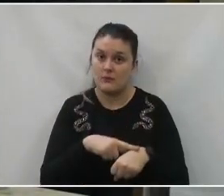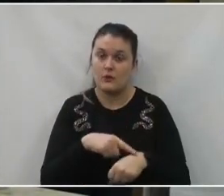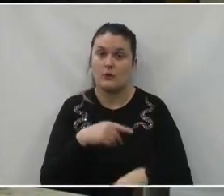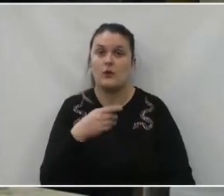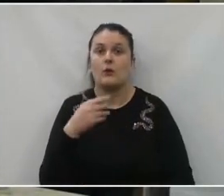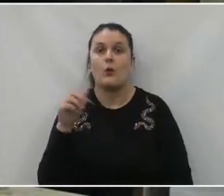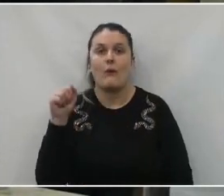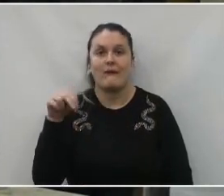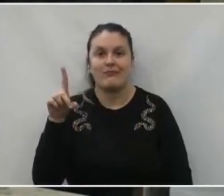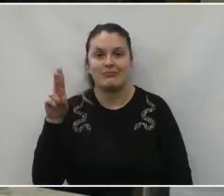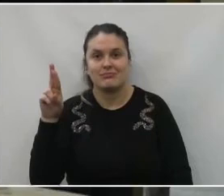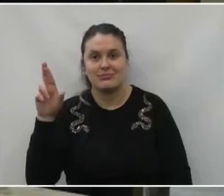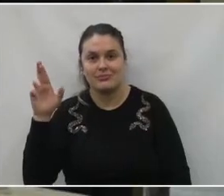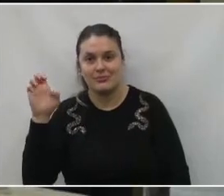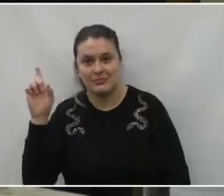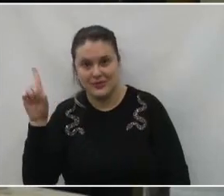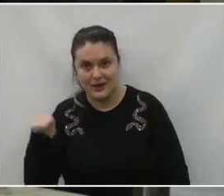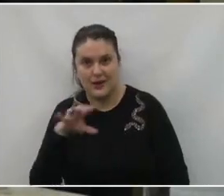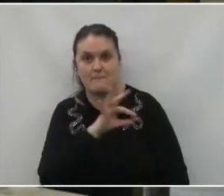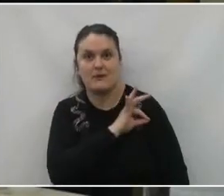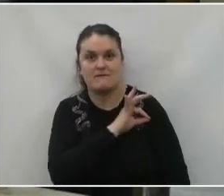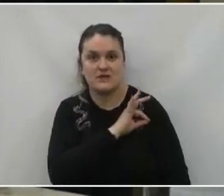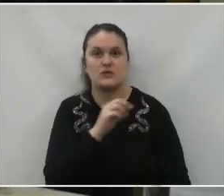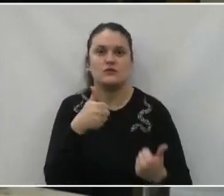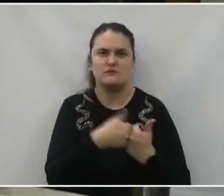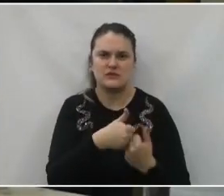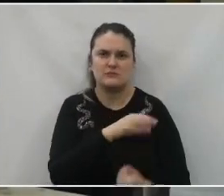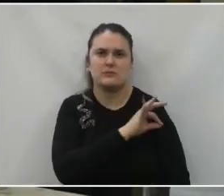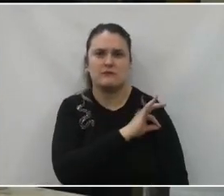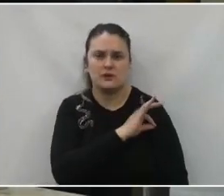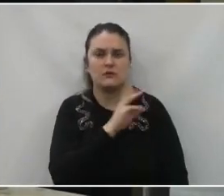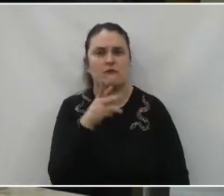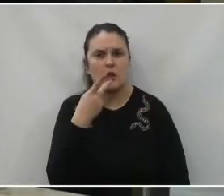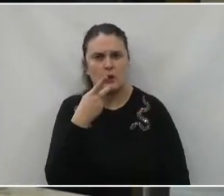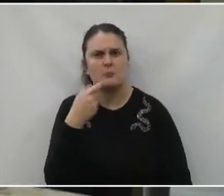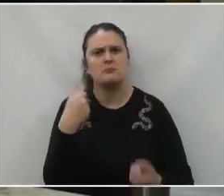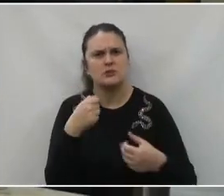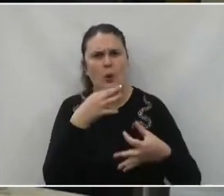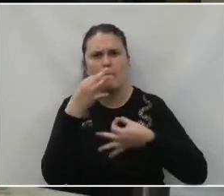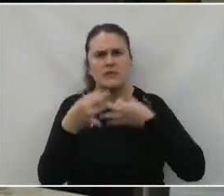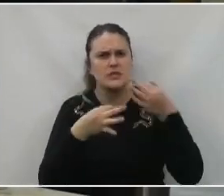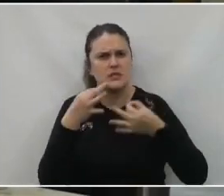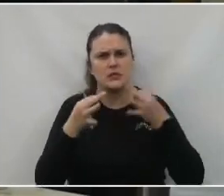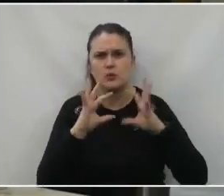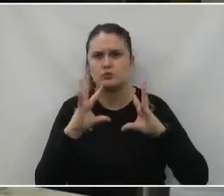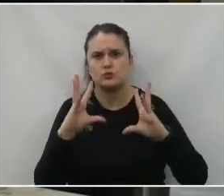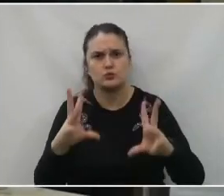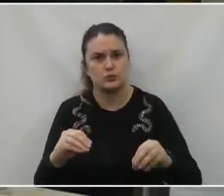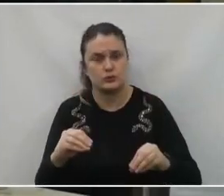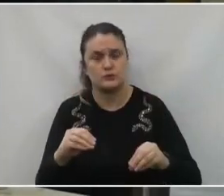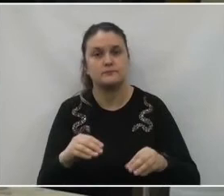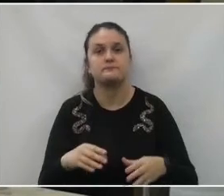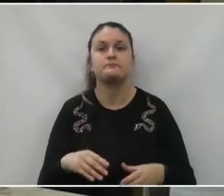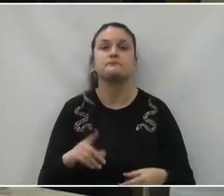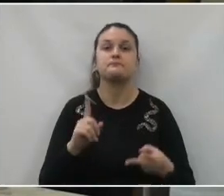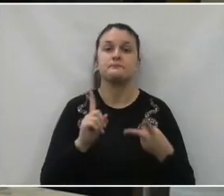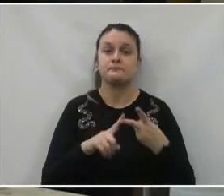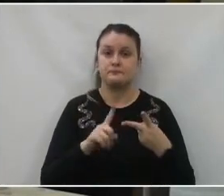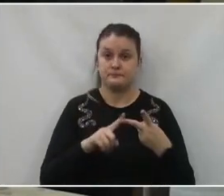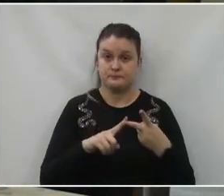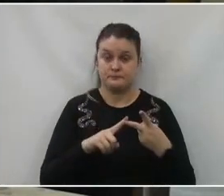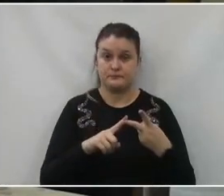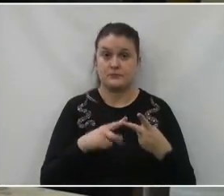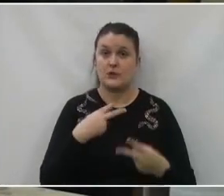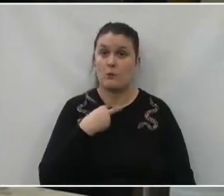o prefeito, e o Bachir, assim como o Nhoato, da necessidade e da opinião de todos para que seja bem feito. Também